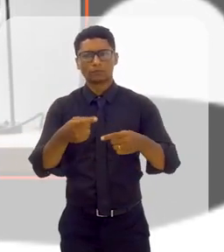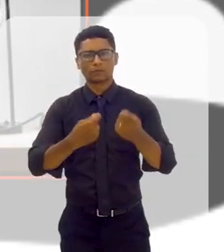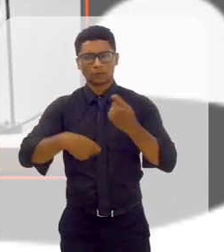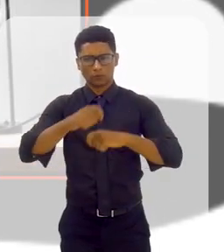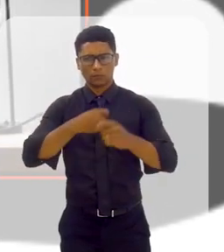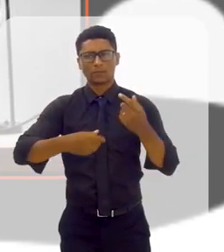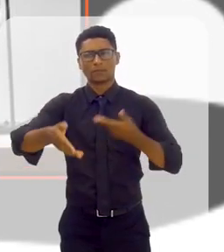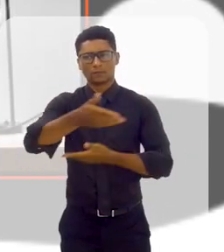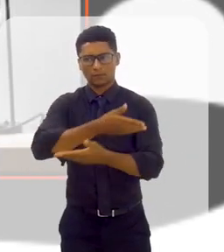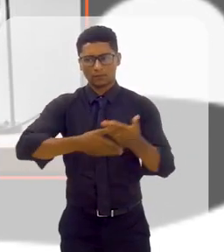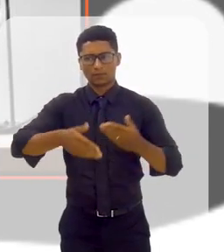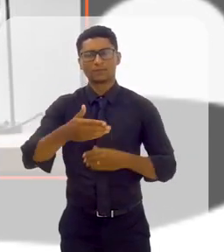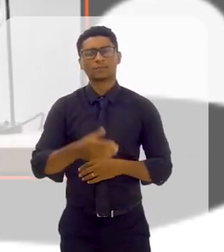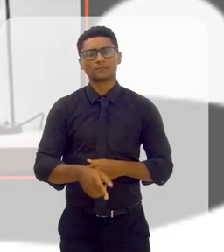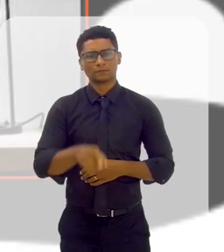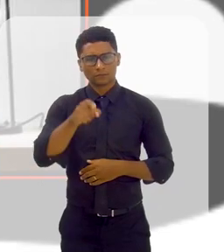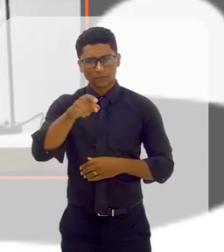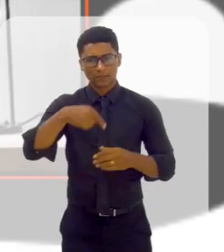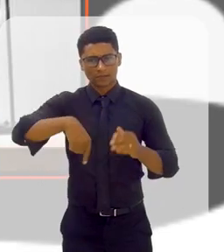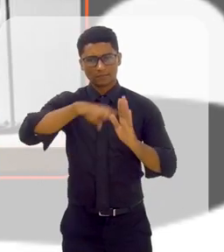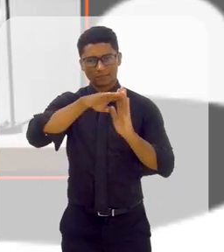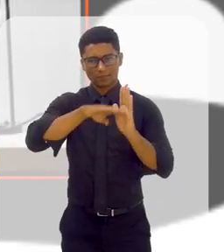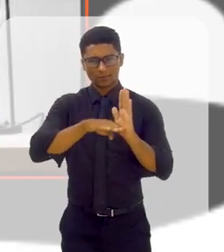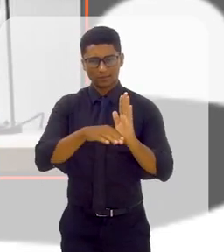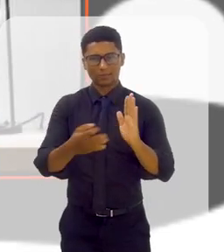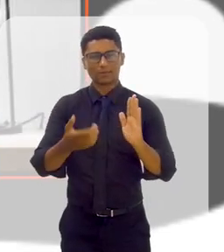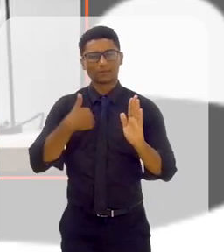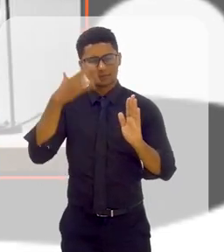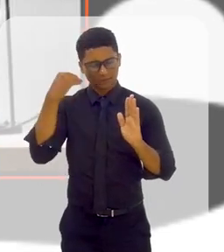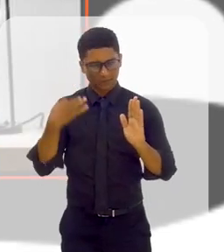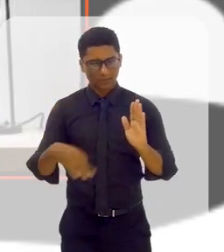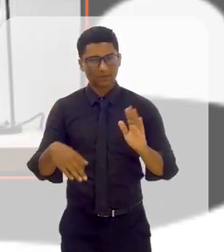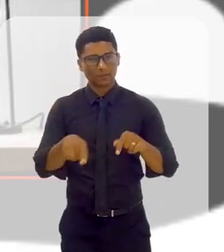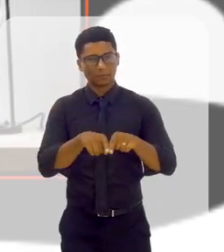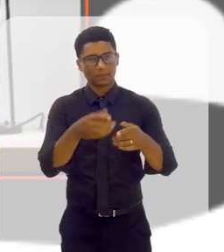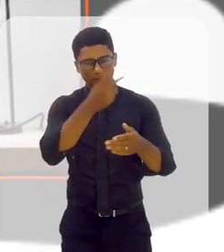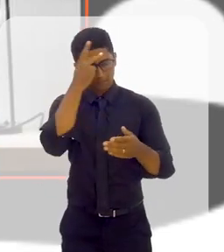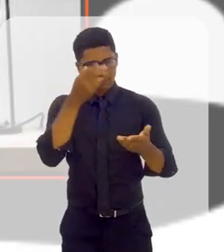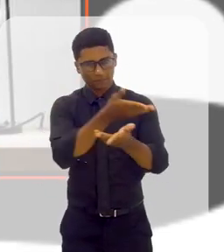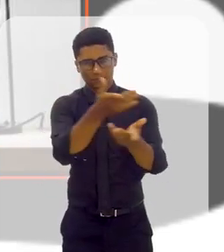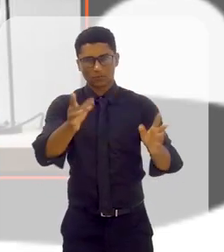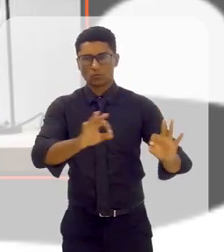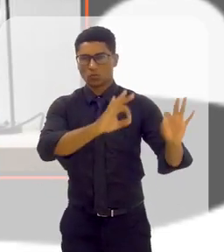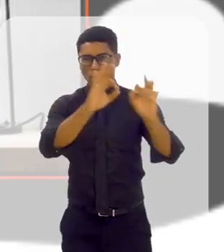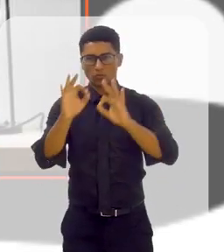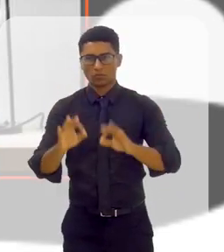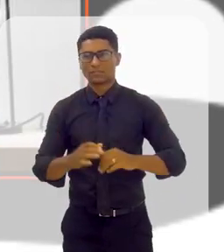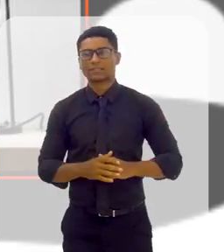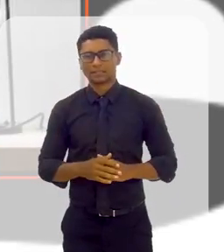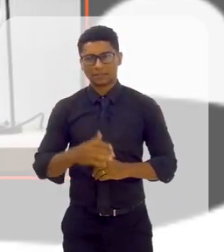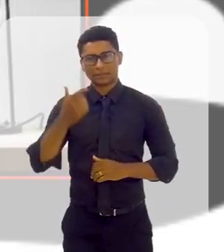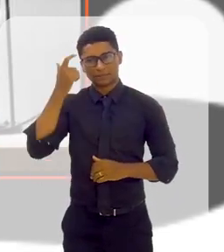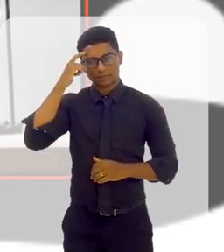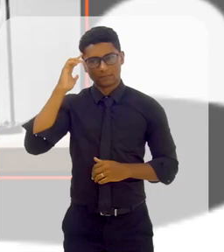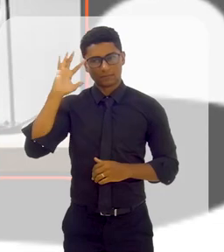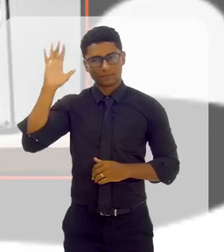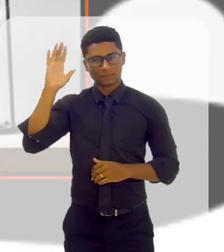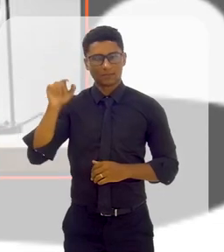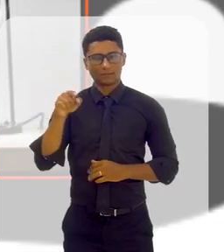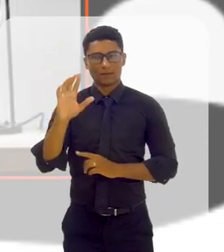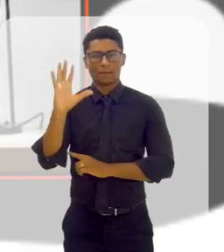circular que sim você no início do programa eu tenho certeza que tanto eu quanto espectador Imaginava carreaando isso diretamente